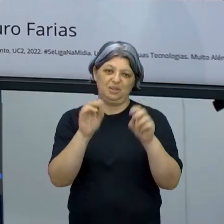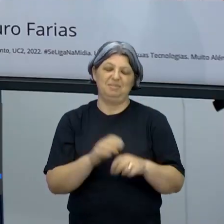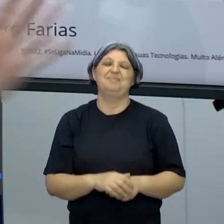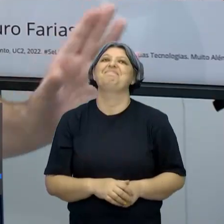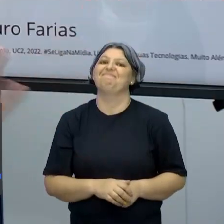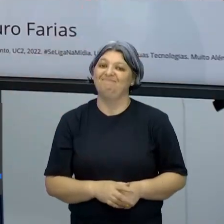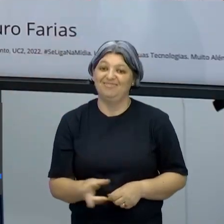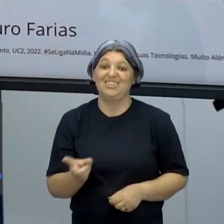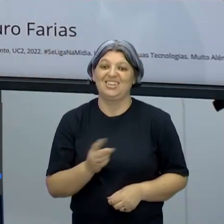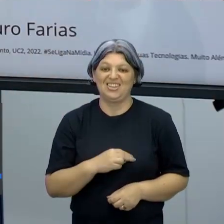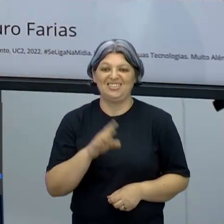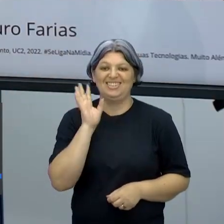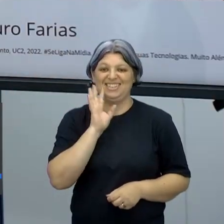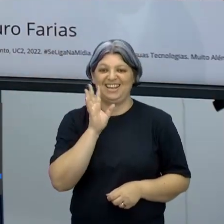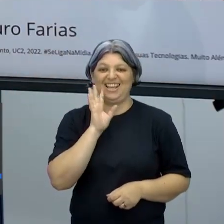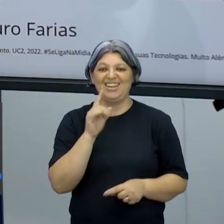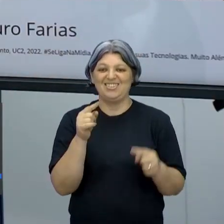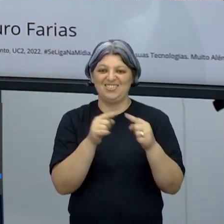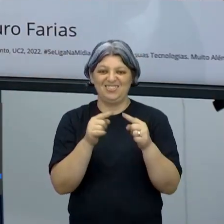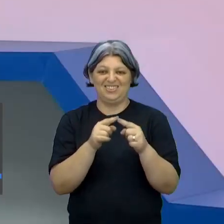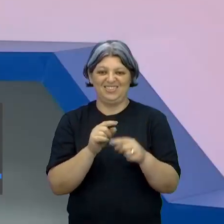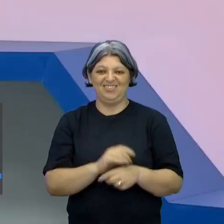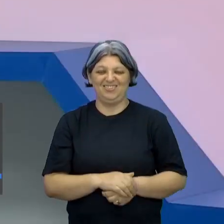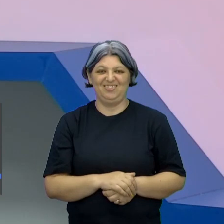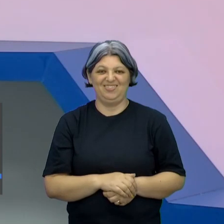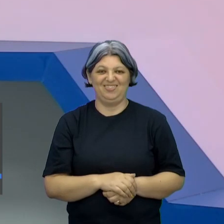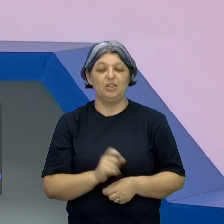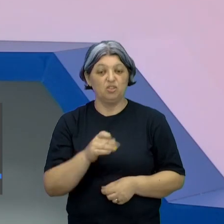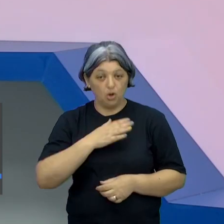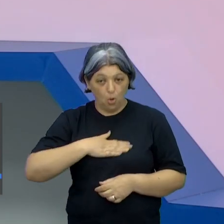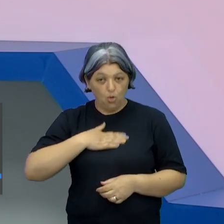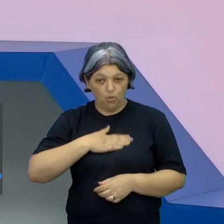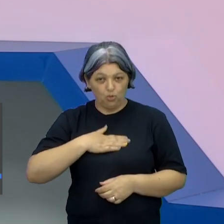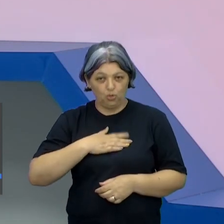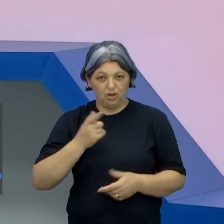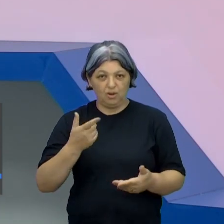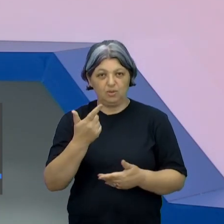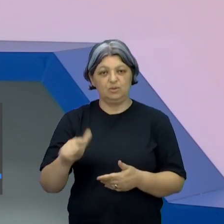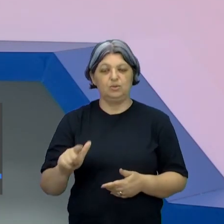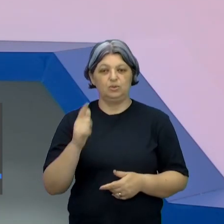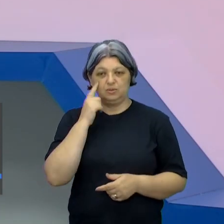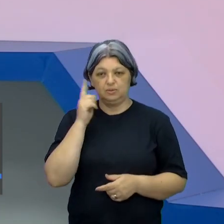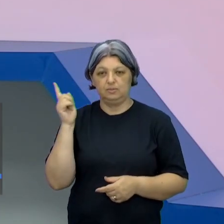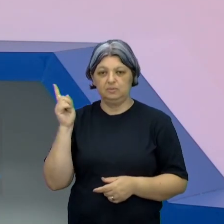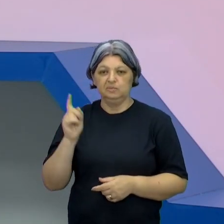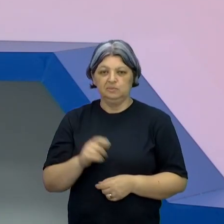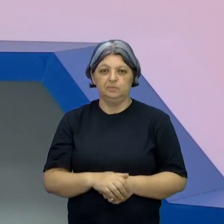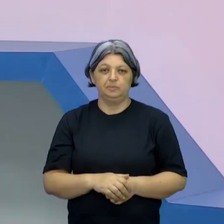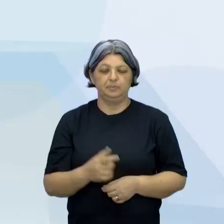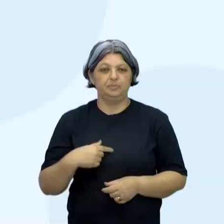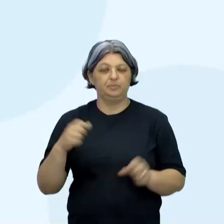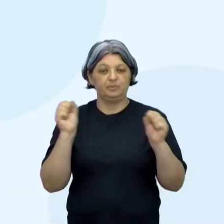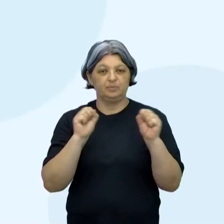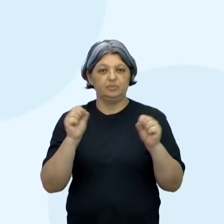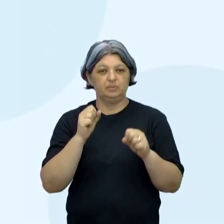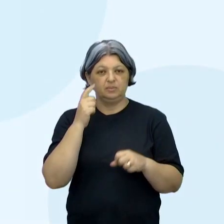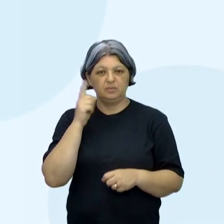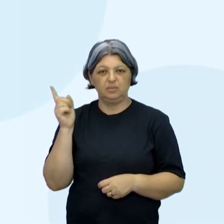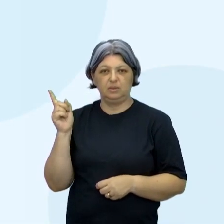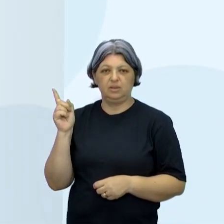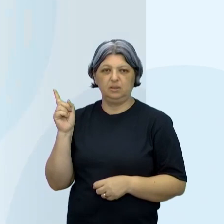então que bom, que bom. Então a gente tá no caminho. Professor Josélio, olha só, você gostou muito disso, então eu vou fazer de novo, ó. Ó, adorei. Olha eu só, acho que não apareceu